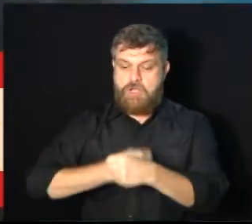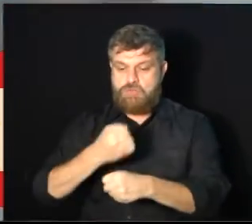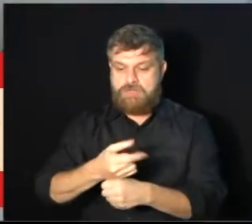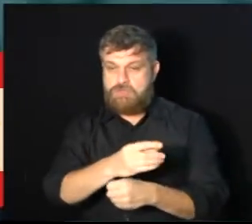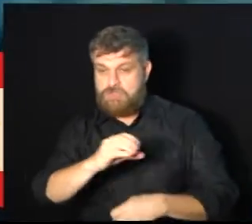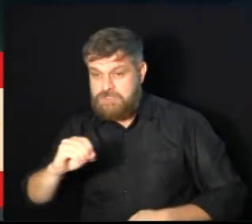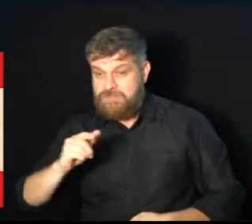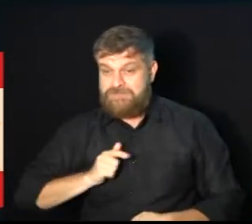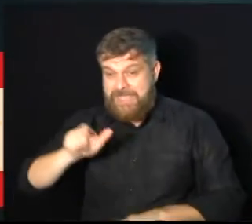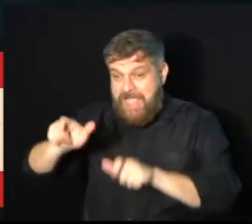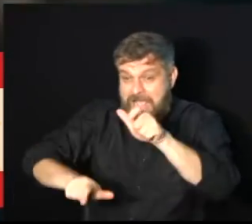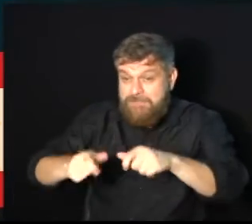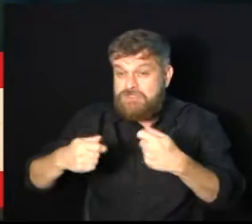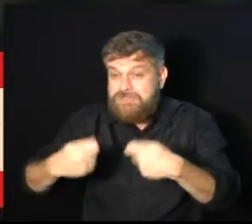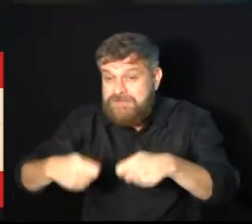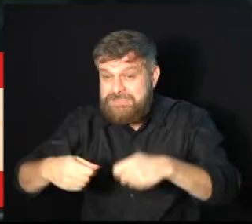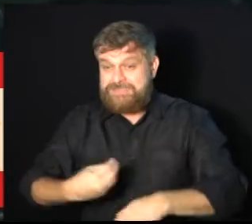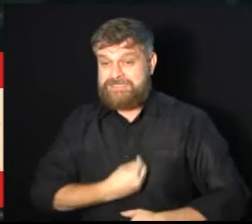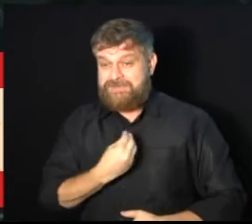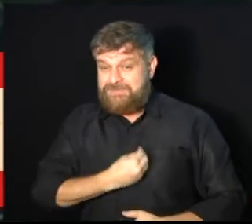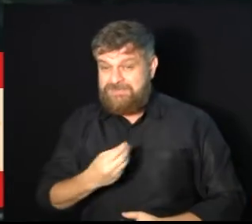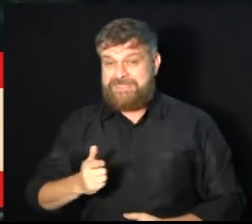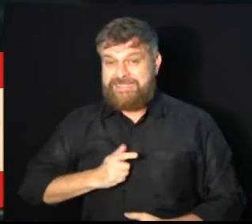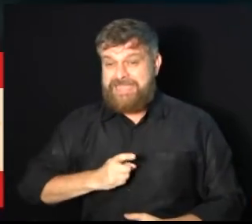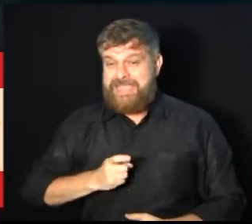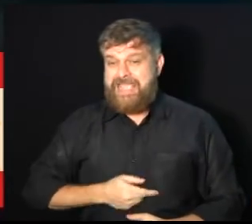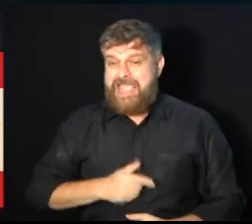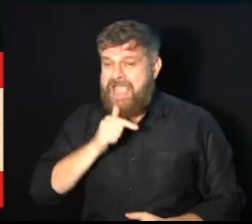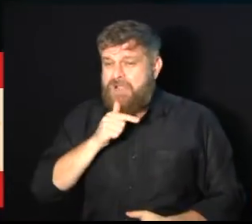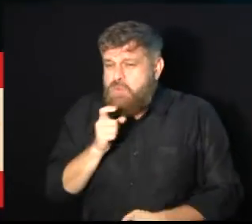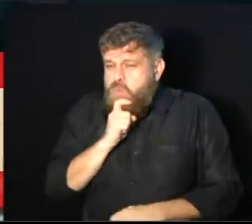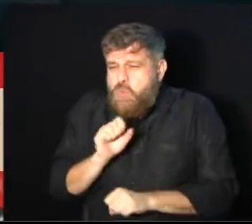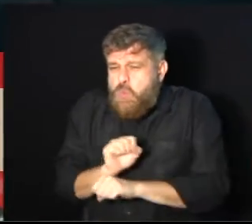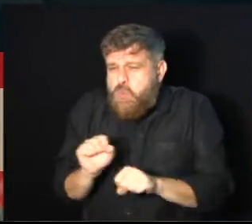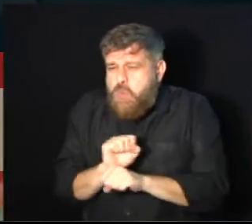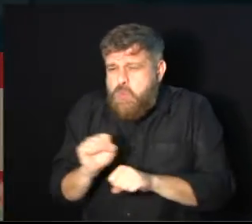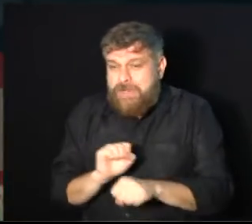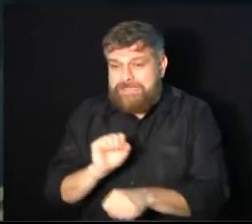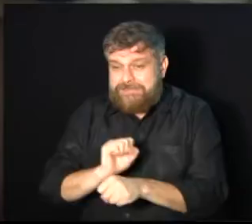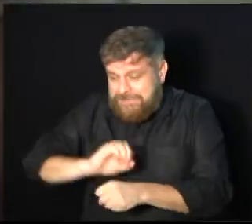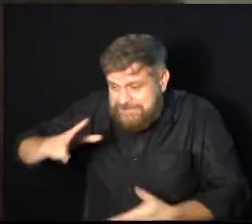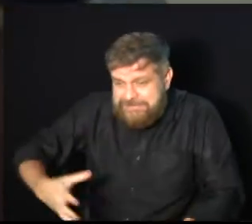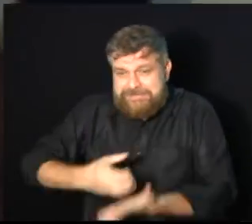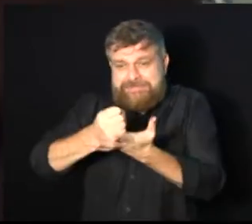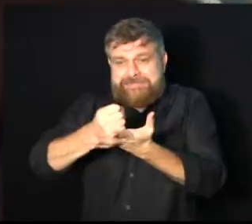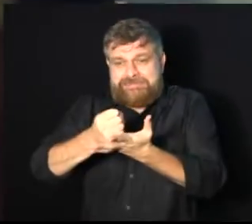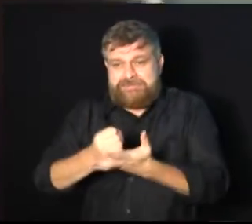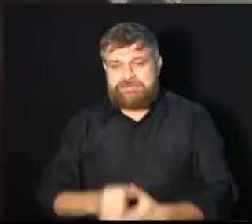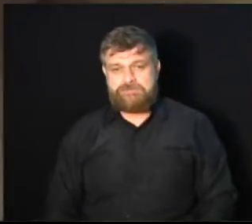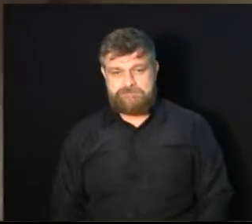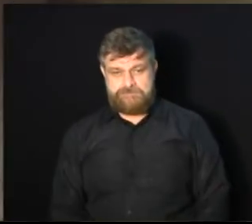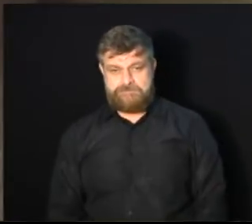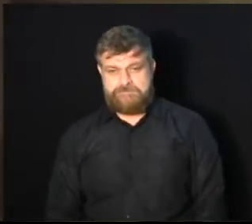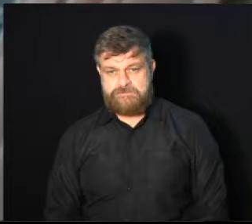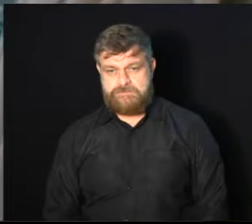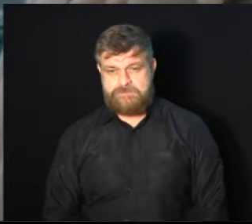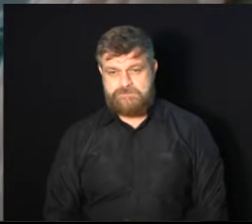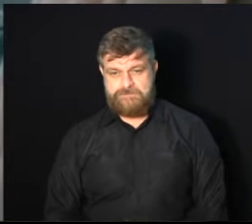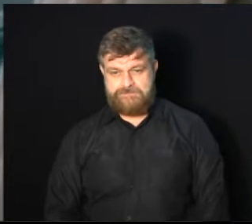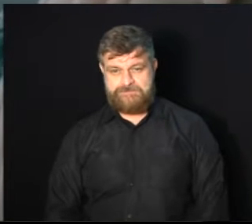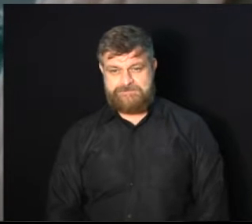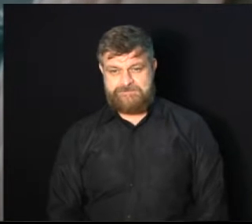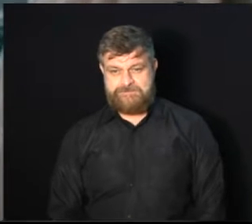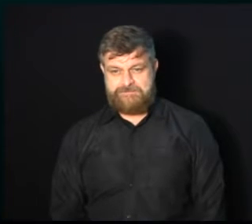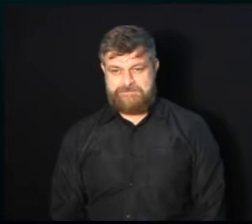Os tripulantes precisam sobreviver às águas geladas enquanto esperam por um resgate. Captain, we heard something happened